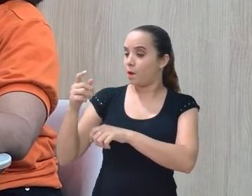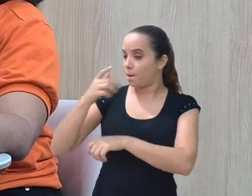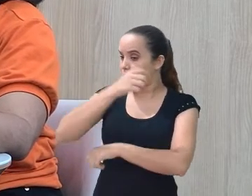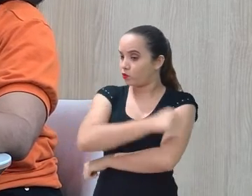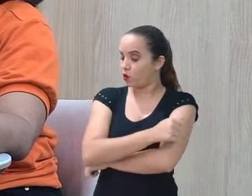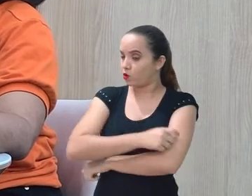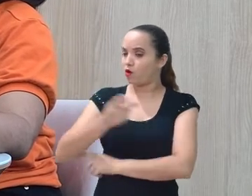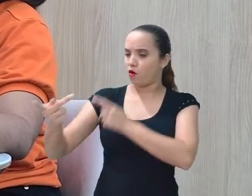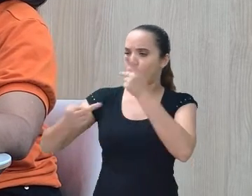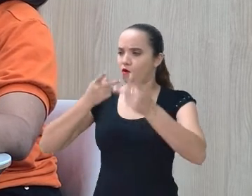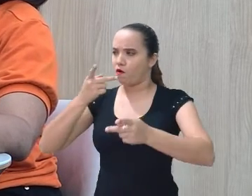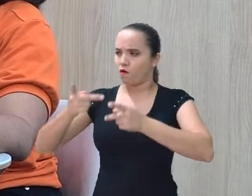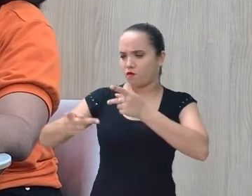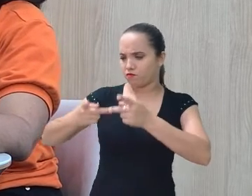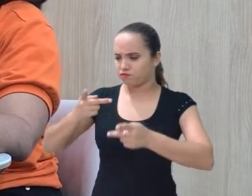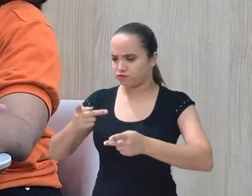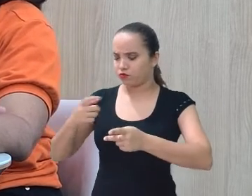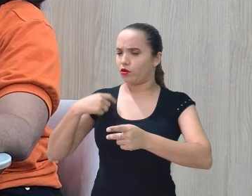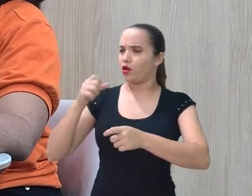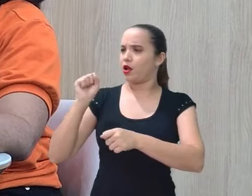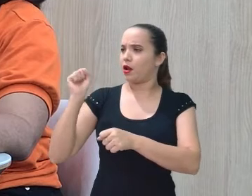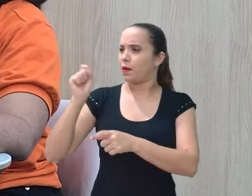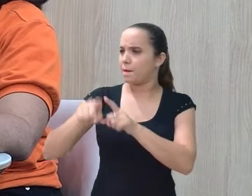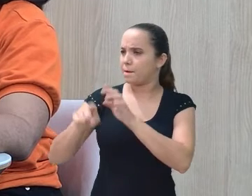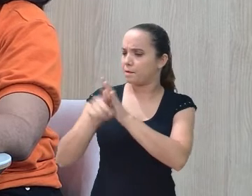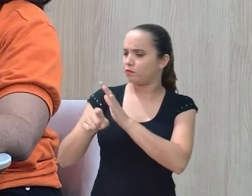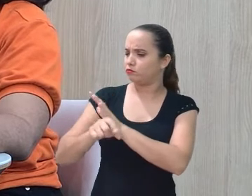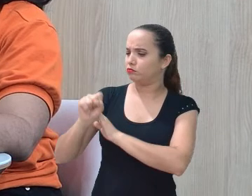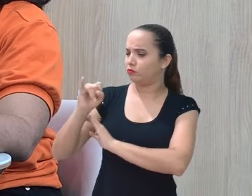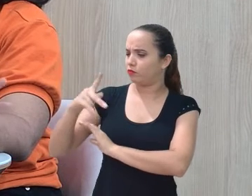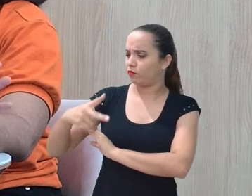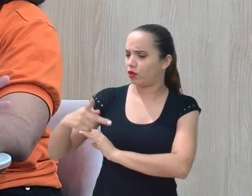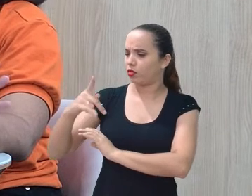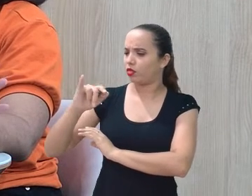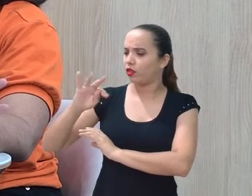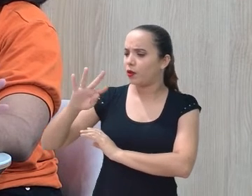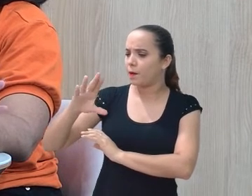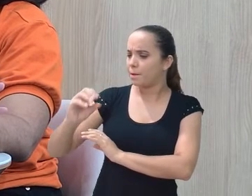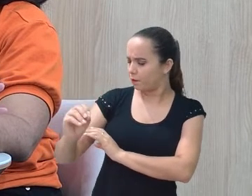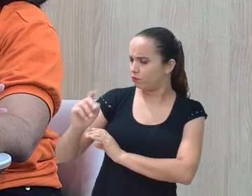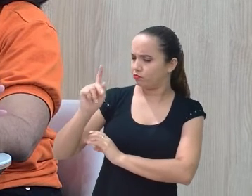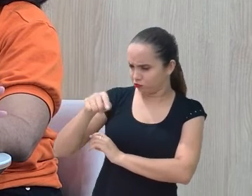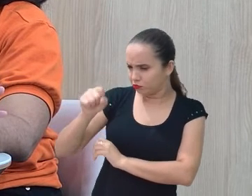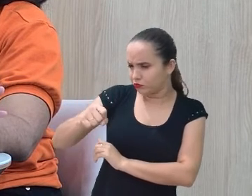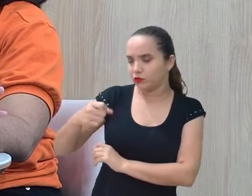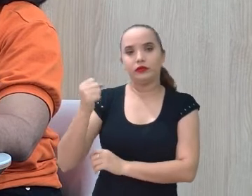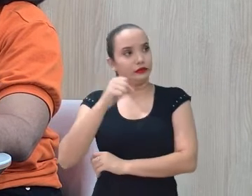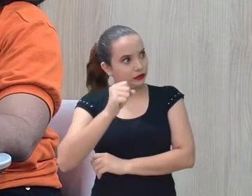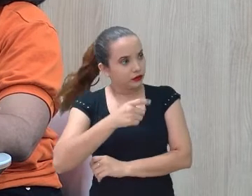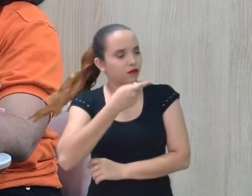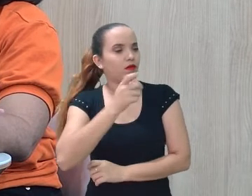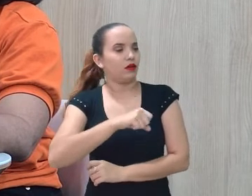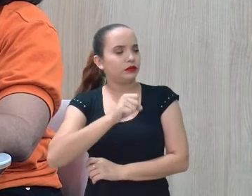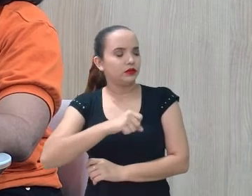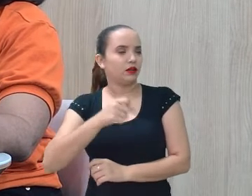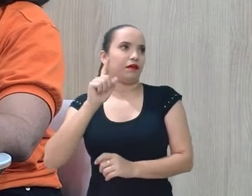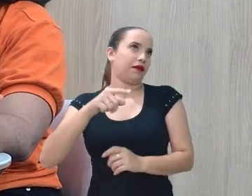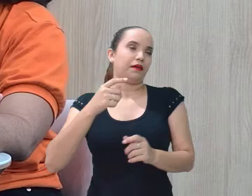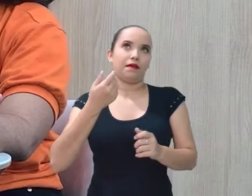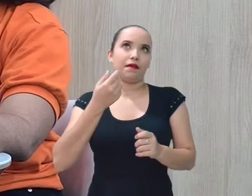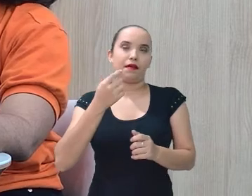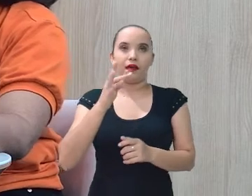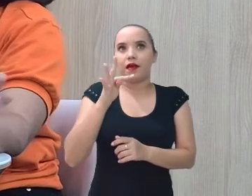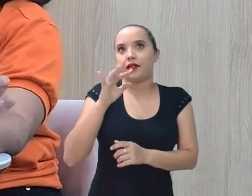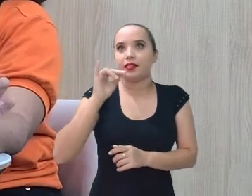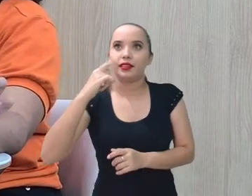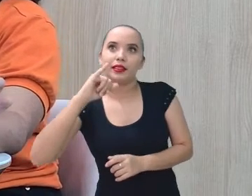sim, o tempo todinho. Pelo menos Tá 20 vendo? pessoas falaram que sim. Então, o tipo é como se fosse aquela palavra coisa, né, que a gente usa Sim. para tudo. Pois tipo é.